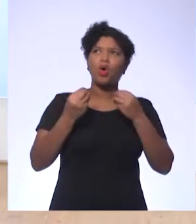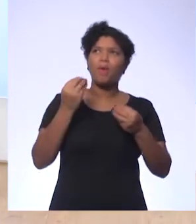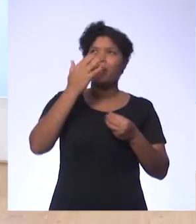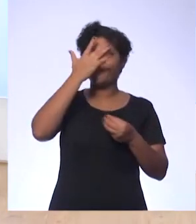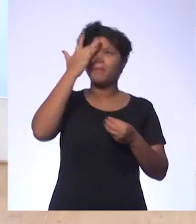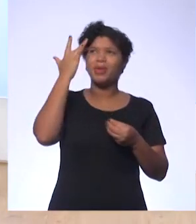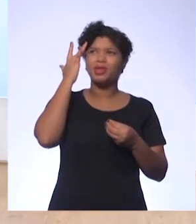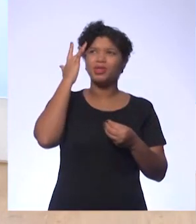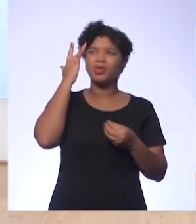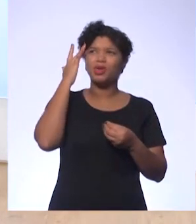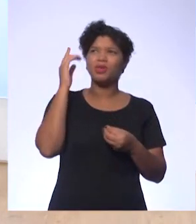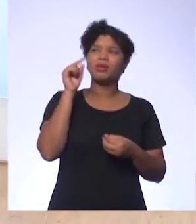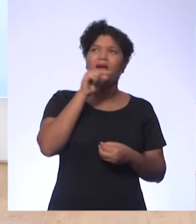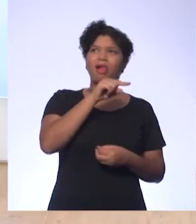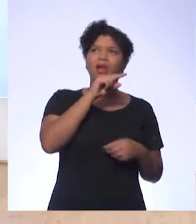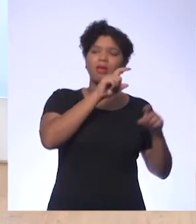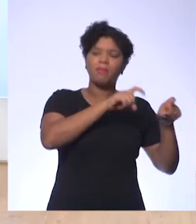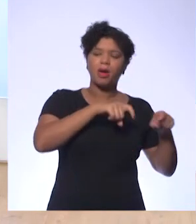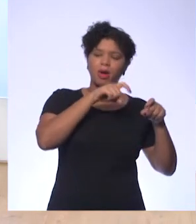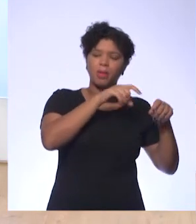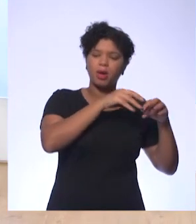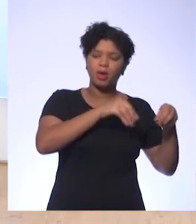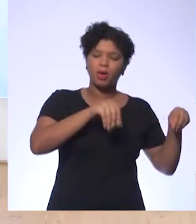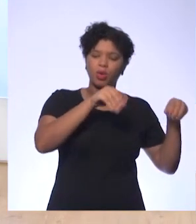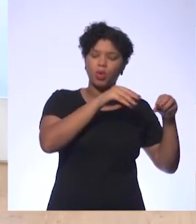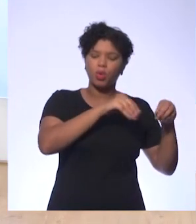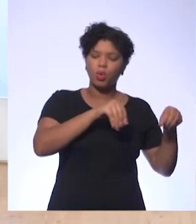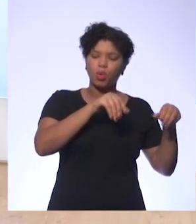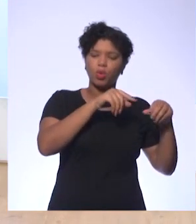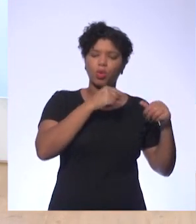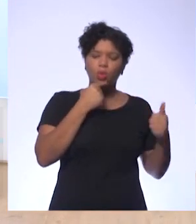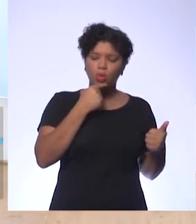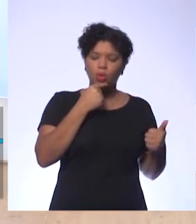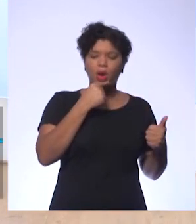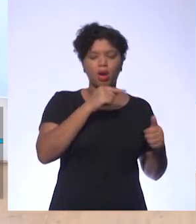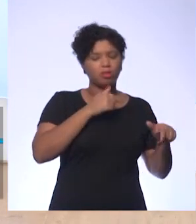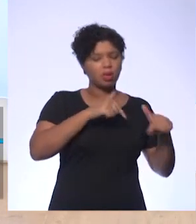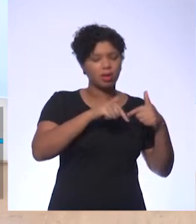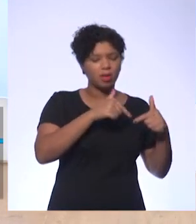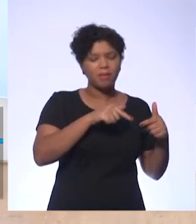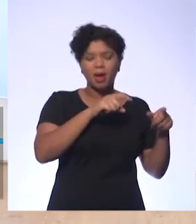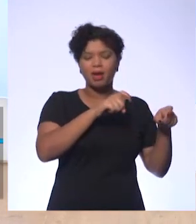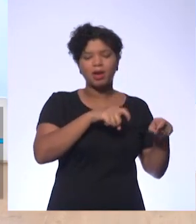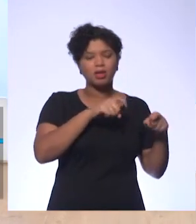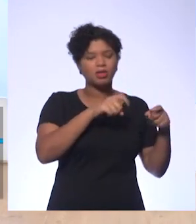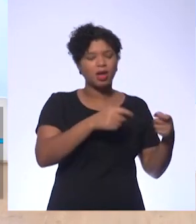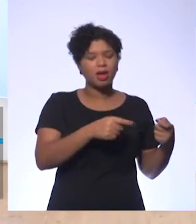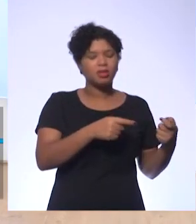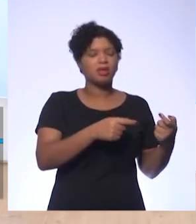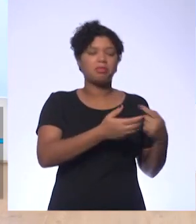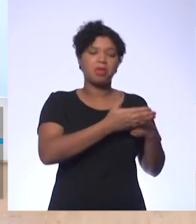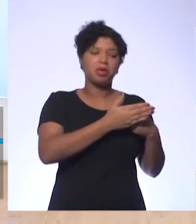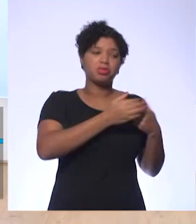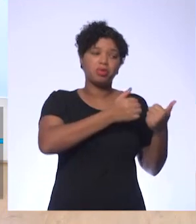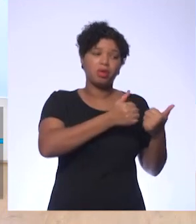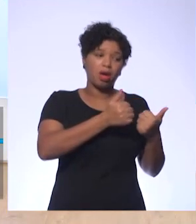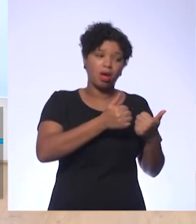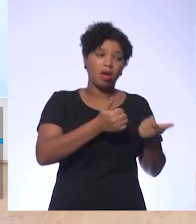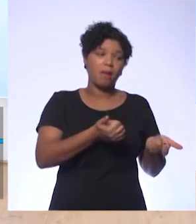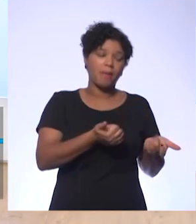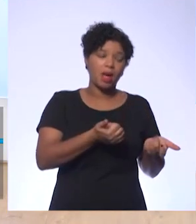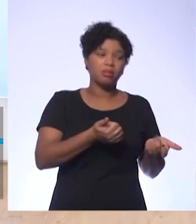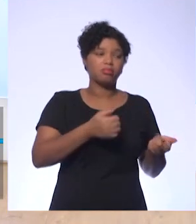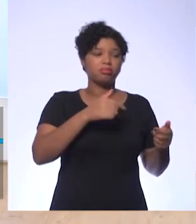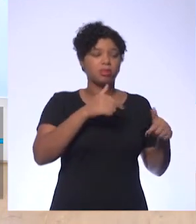de gente que saiu do campo de uma situação, né, de uma agricultura de subsistência e foi para